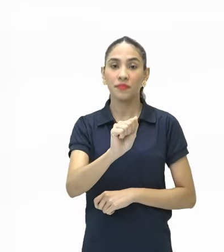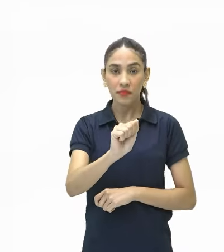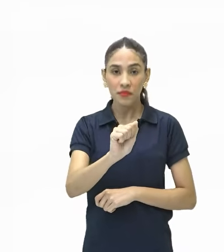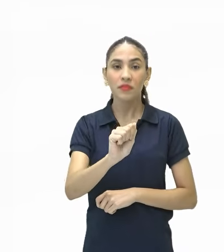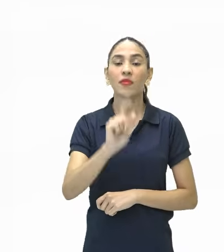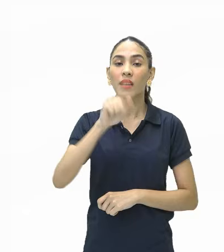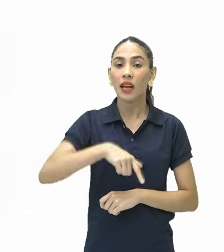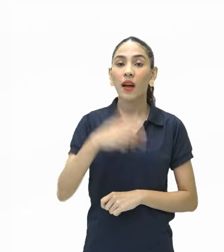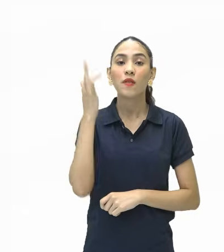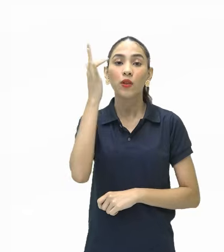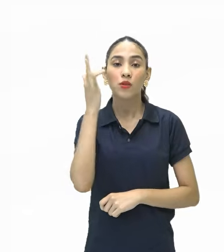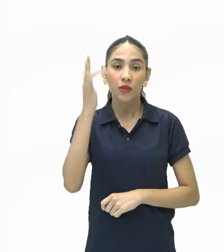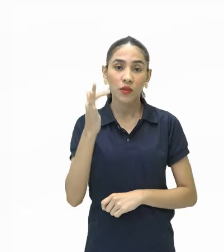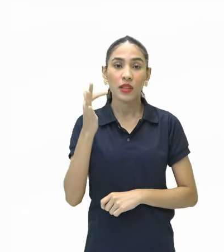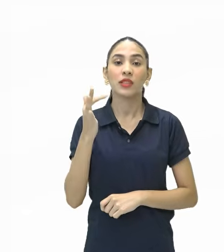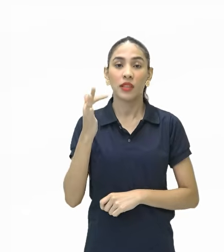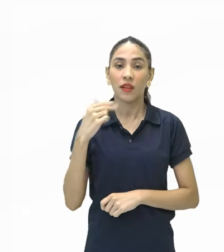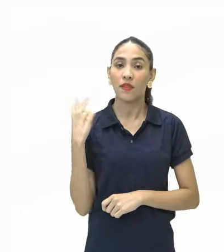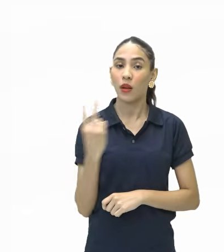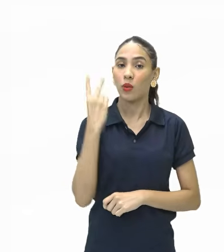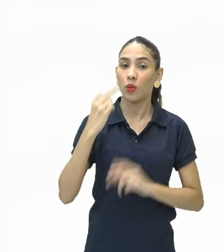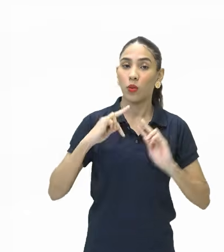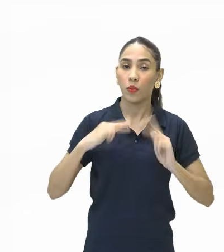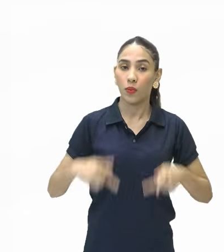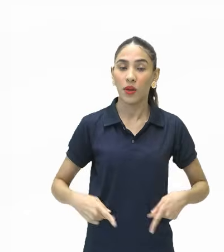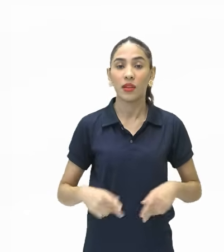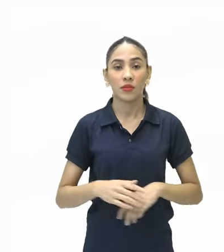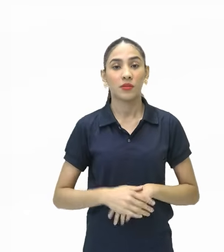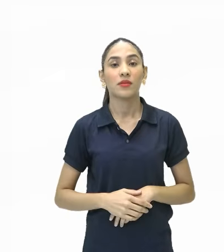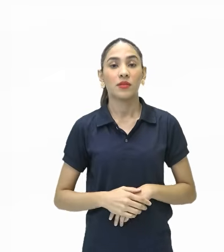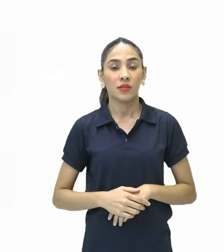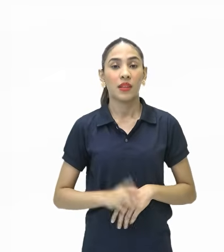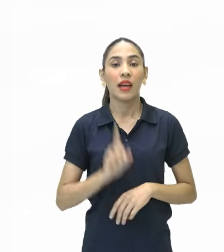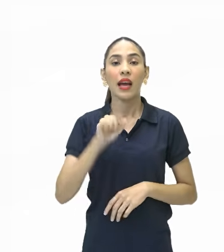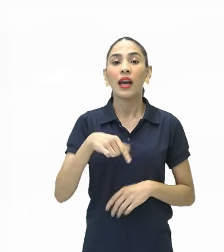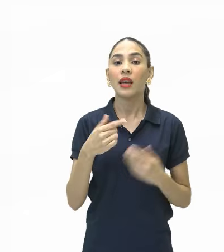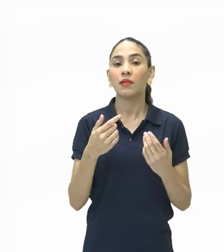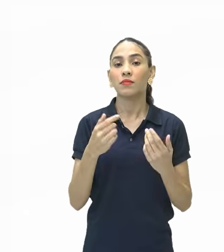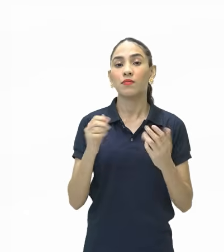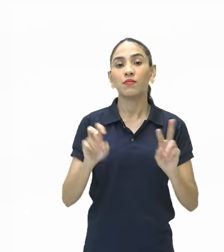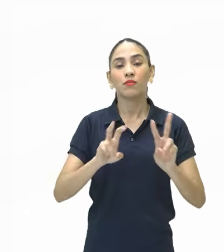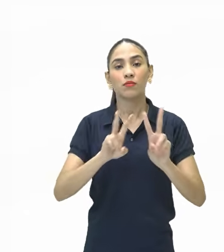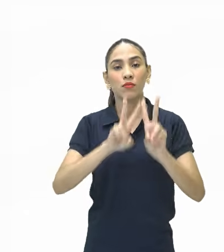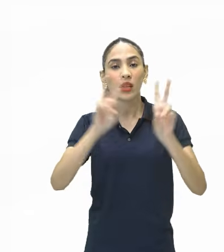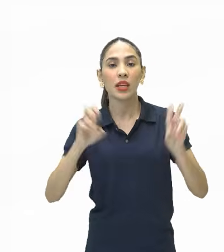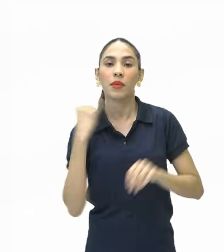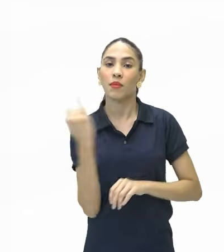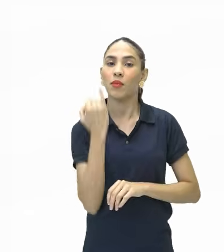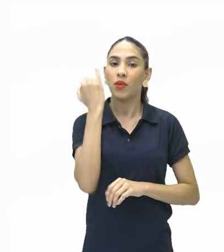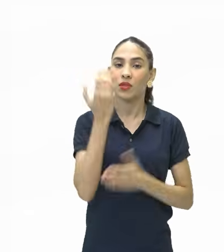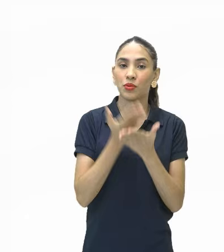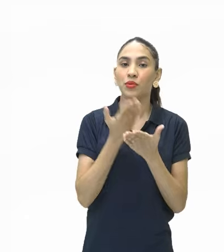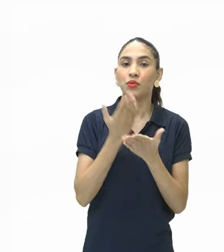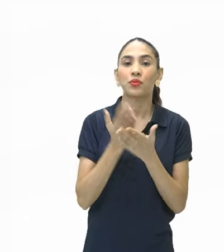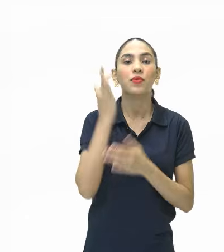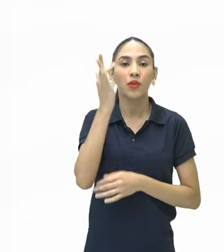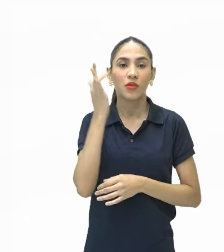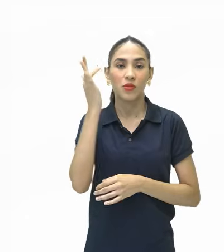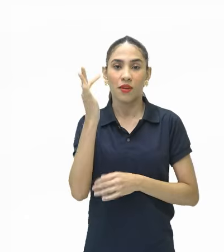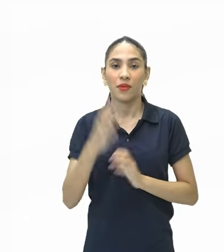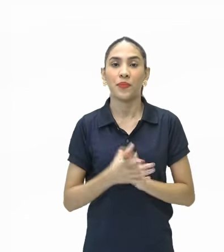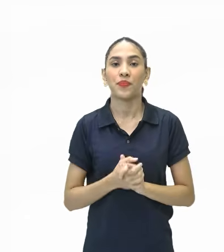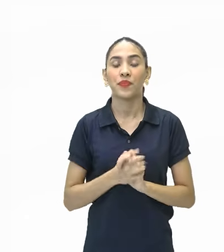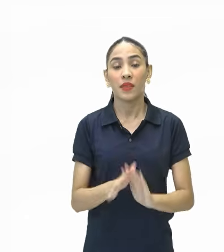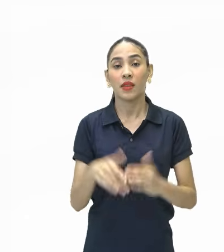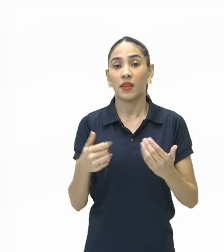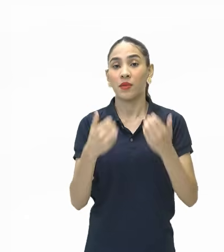é a filosofia dos valores humanos. É uma parte, né, importante, né, do estudo filosófico. Então,